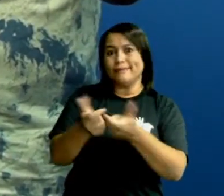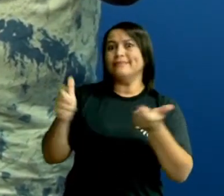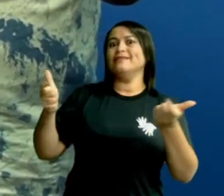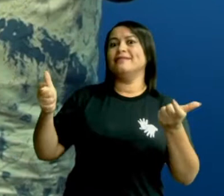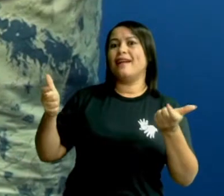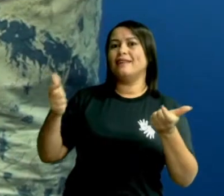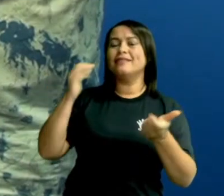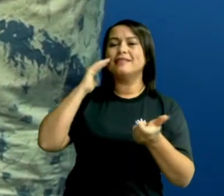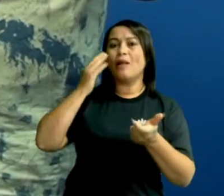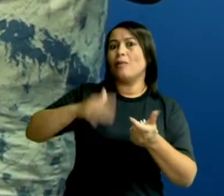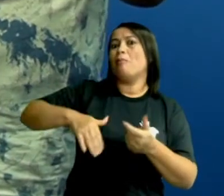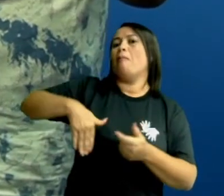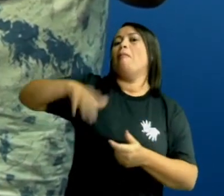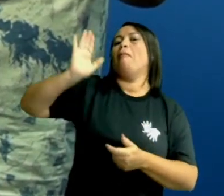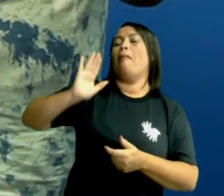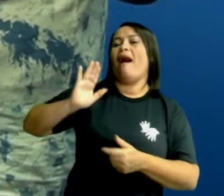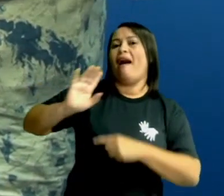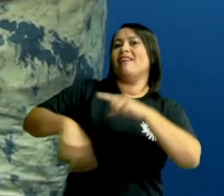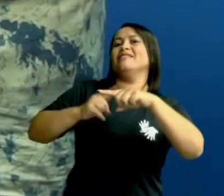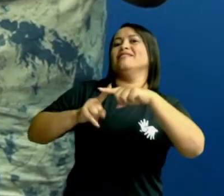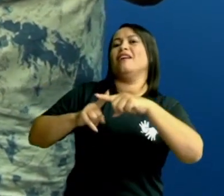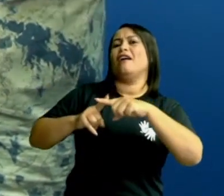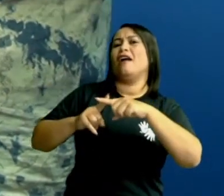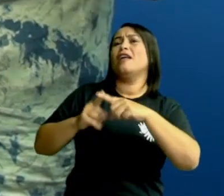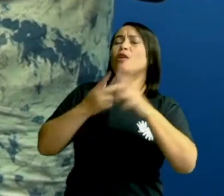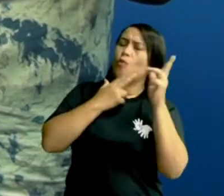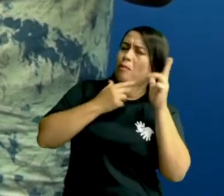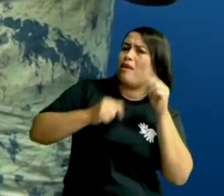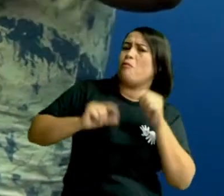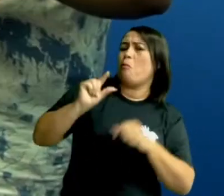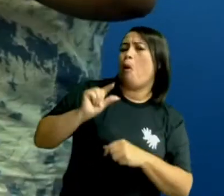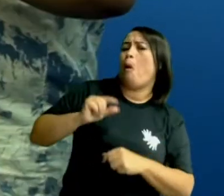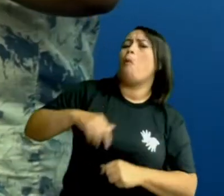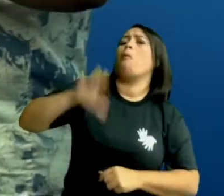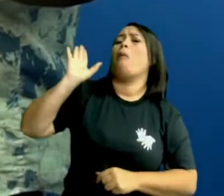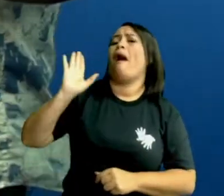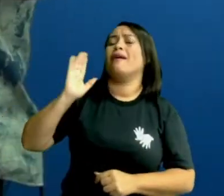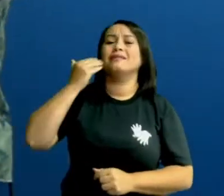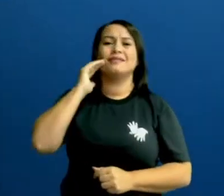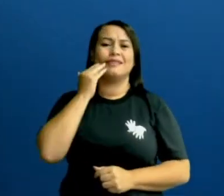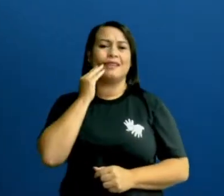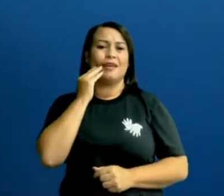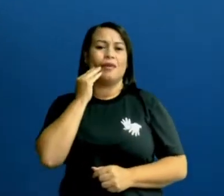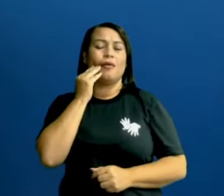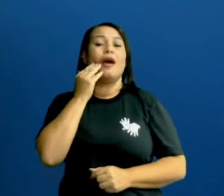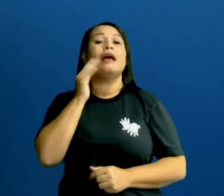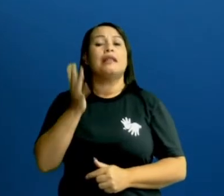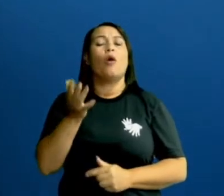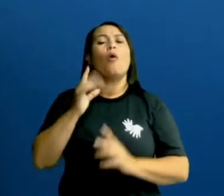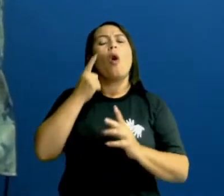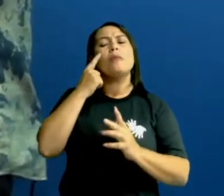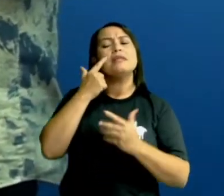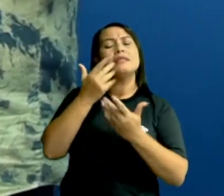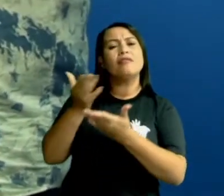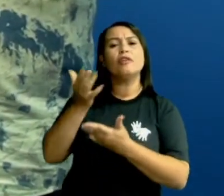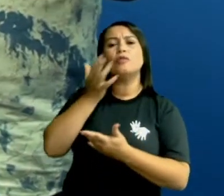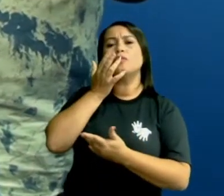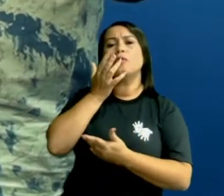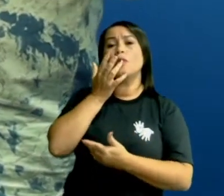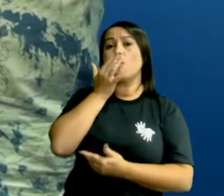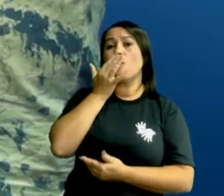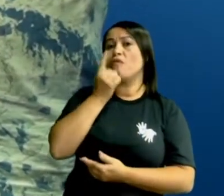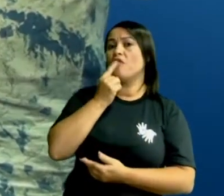intensidade. Ou seja, em que proporção eu dormi? Foi pouco? Foi muito? Todos esses exemplos que estão marcados de vermelho